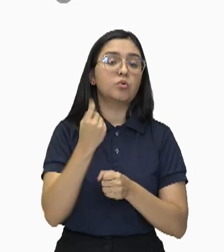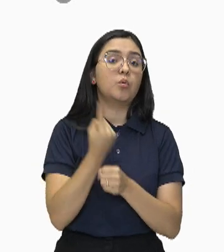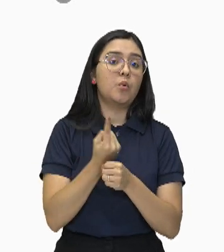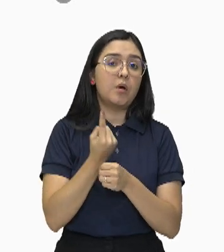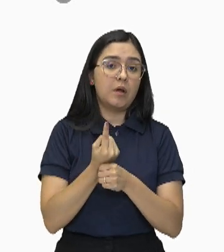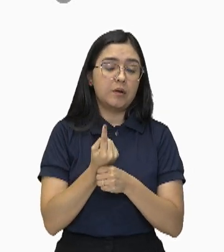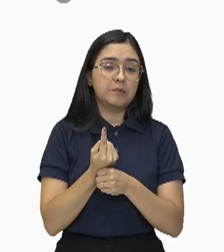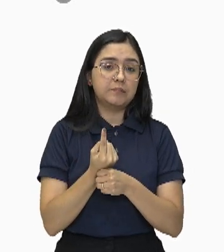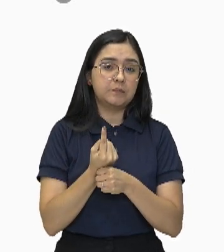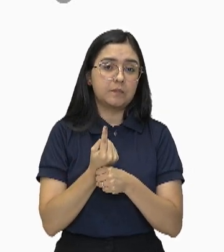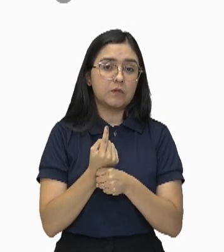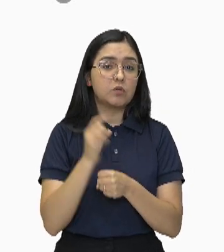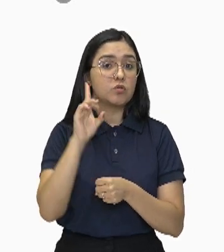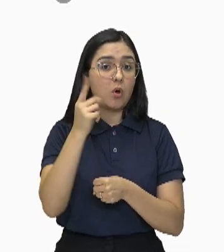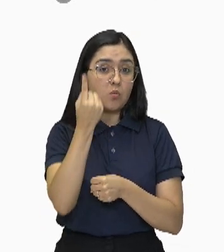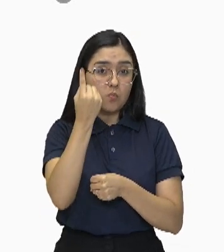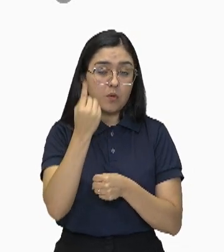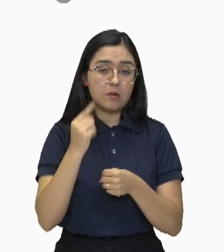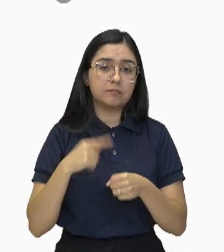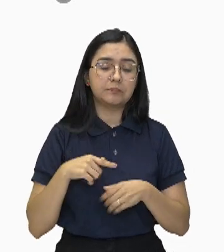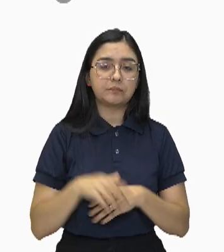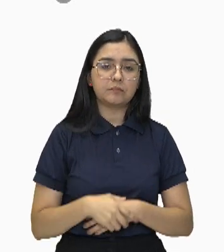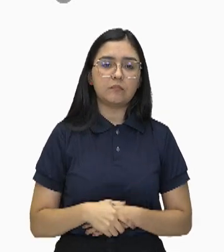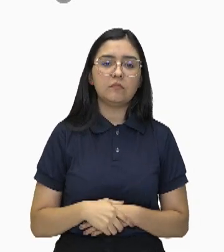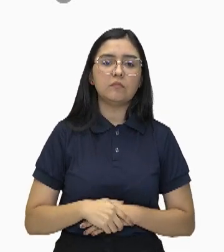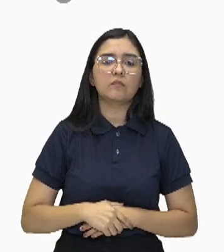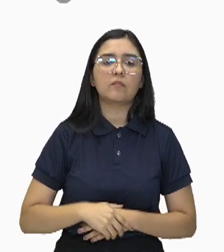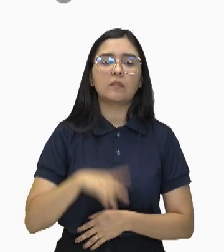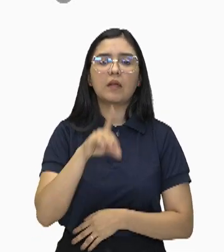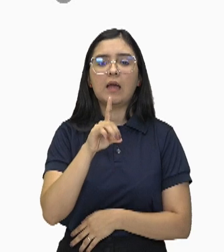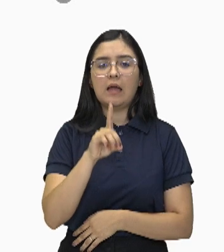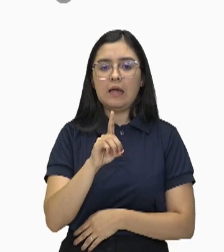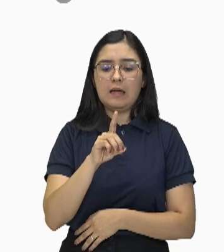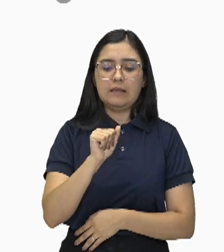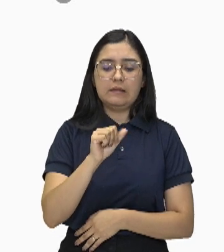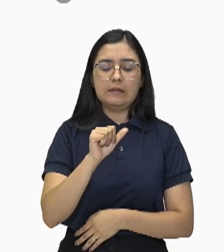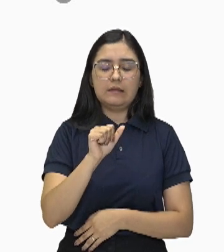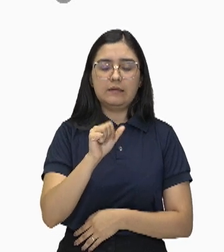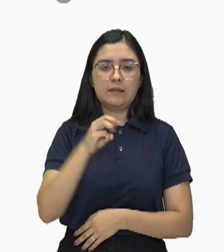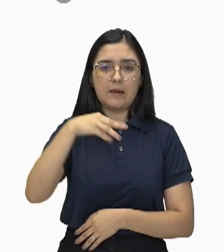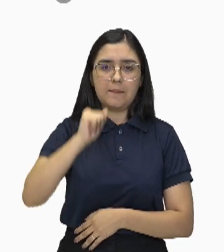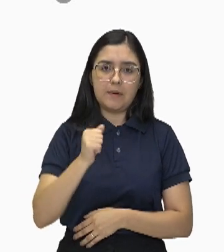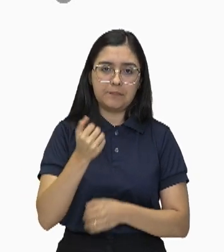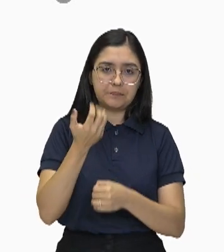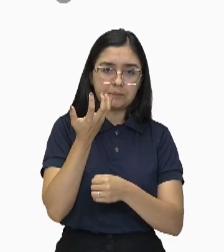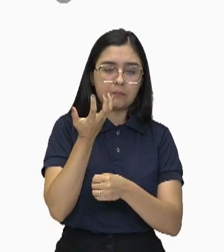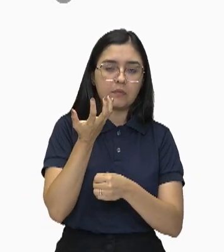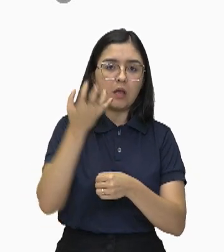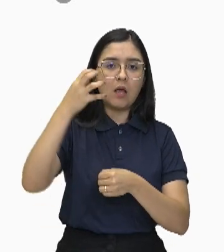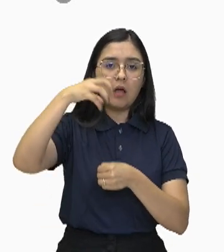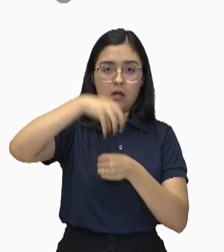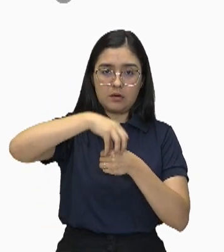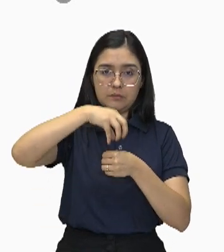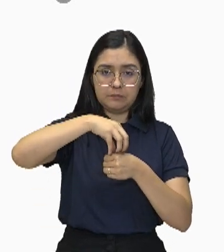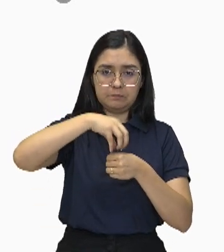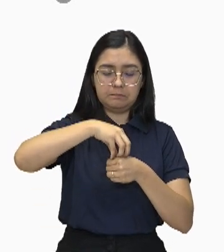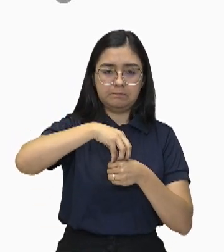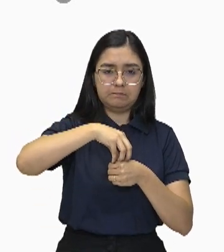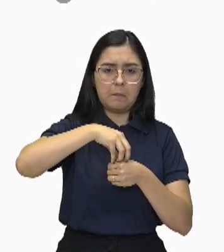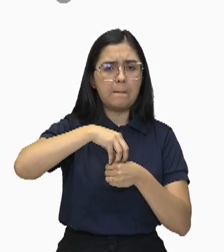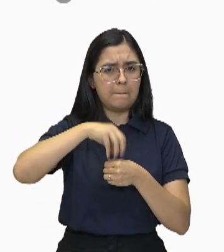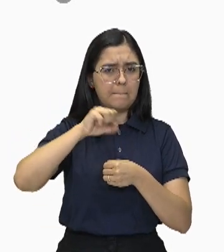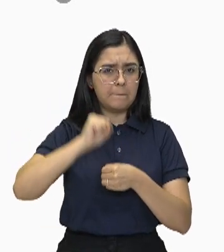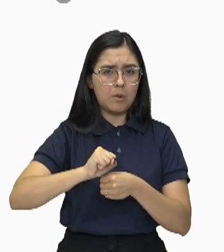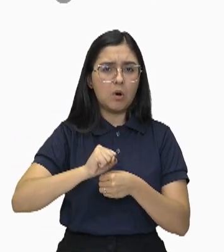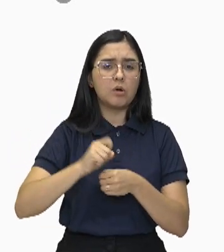mas somente uma casa. Diferente da dama, que pode se mover para qualquer número de casas em